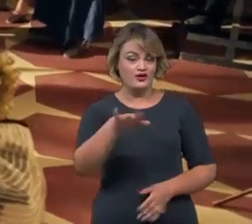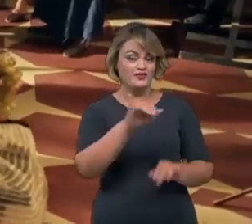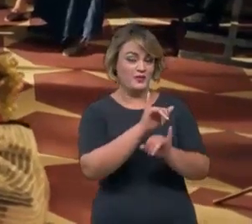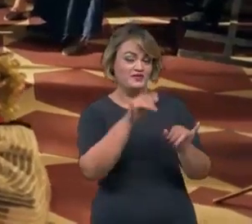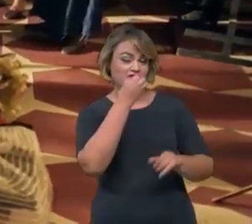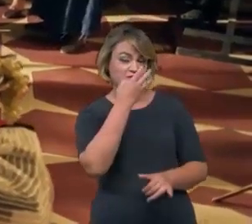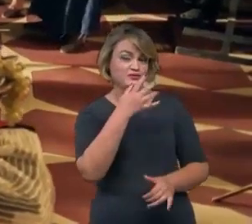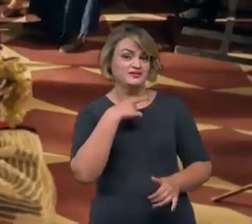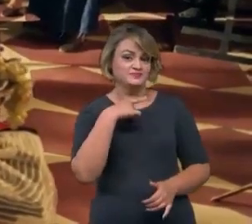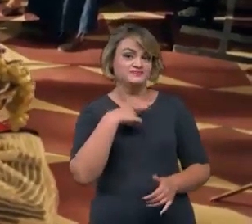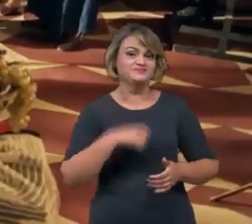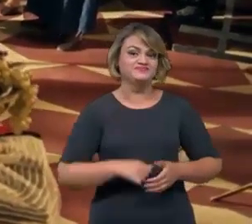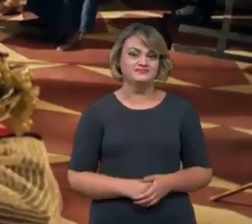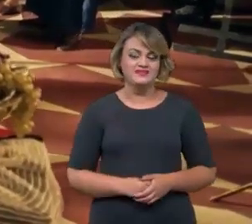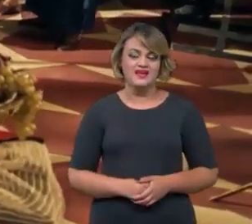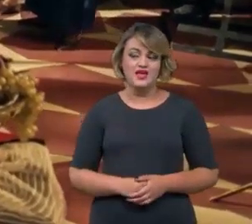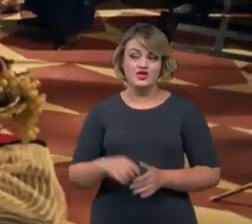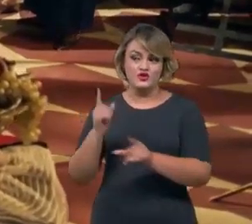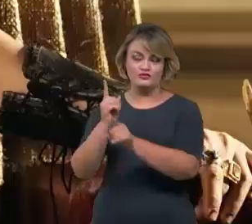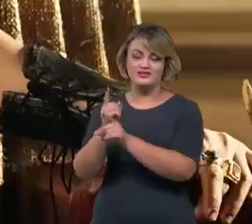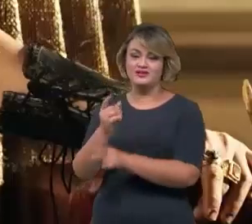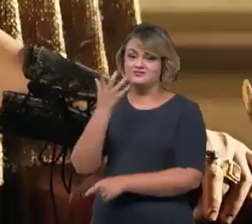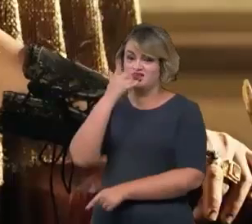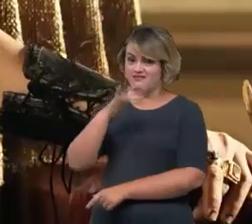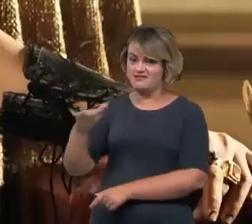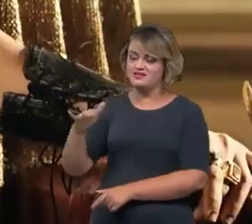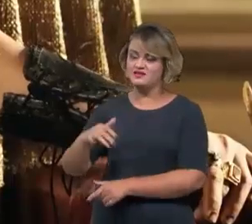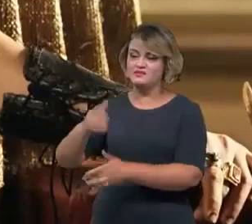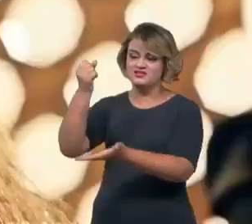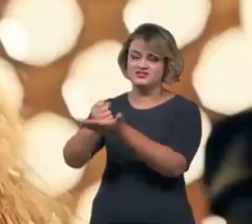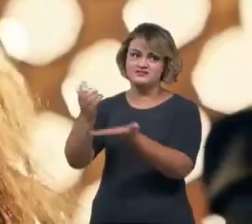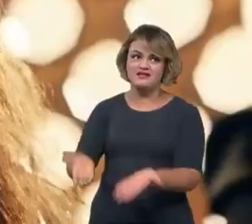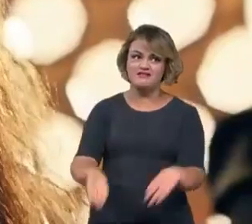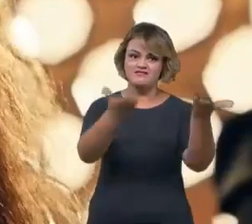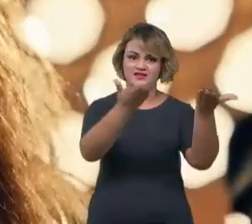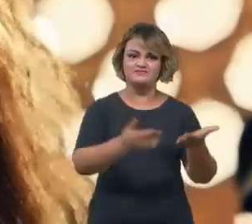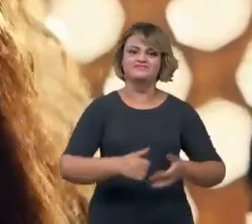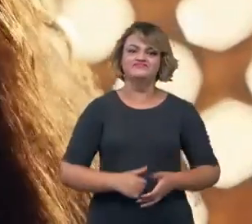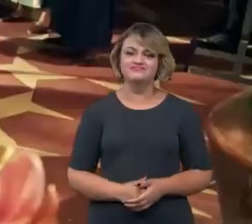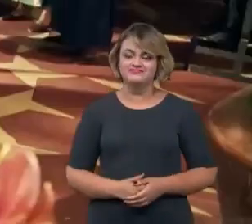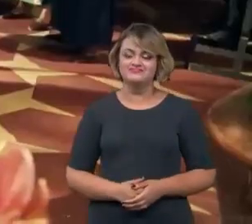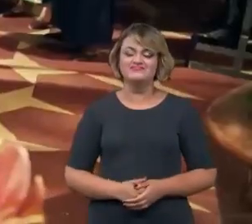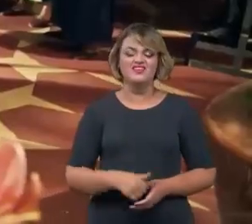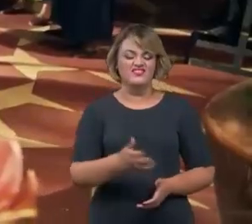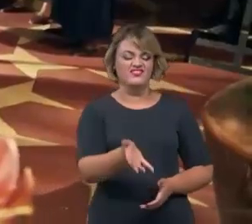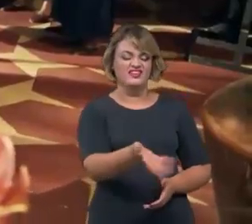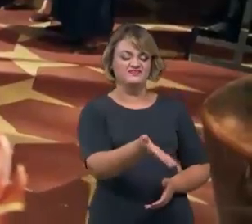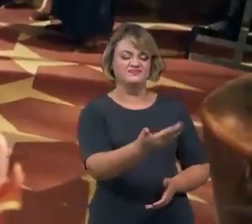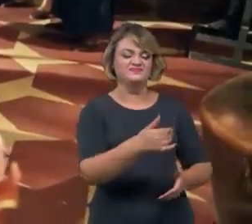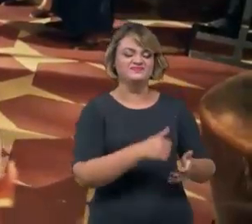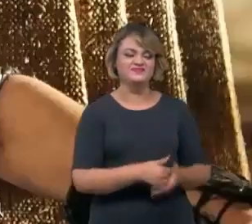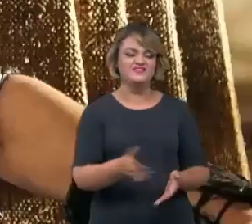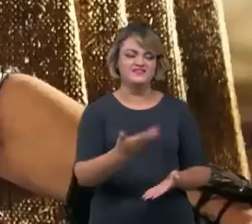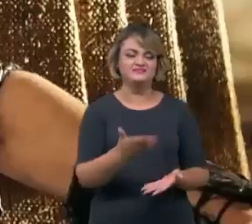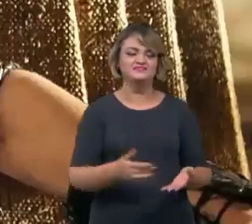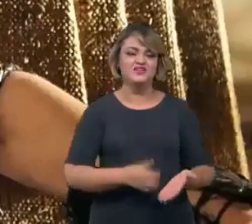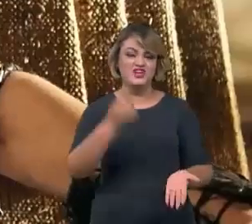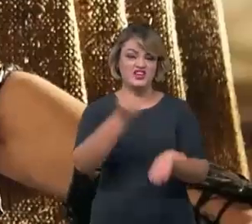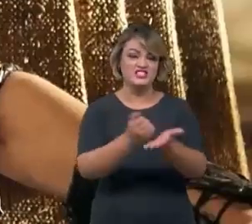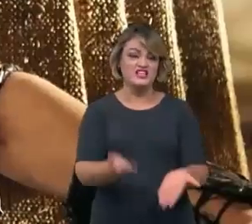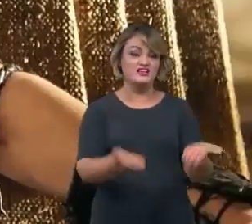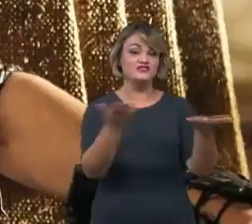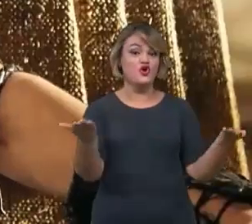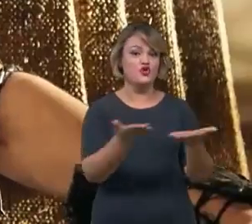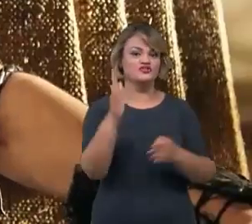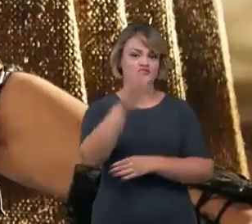trago uma boa notícia. Vim dizer que consegui a criança ideal para o nosso sacrifício. Vá, comandante. Vá agora mesmo. Eu